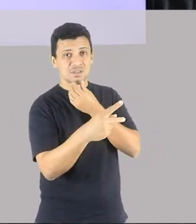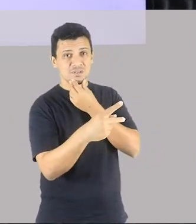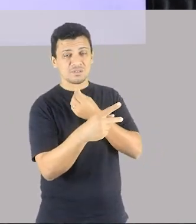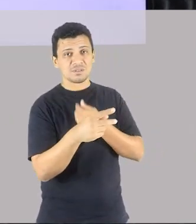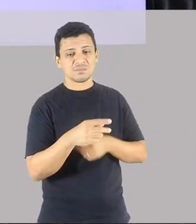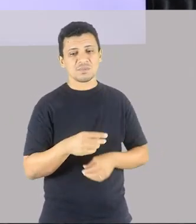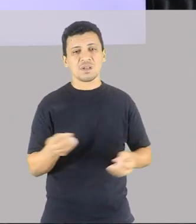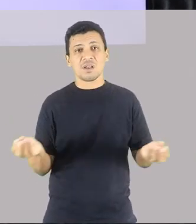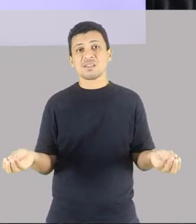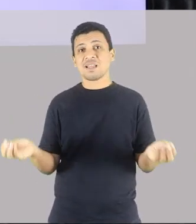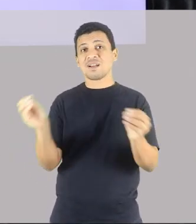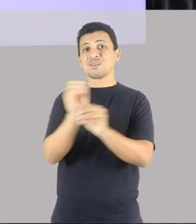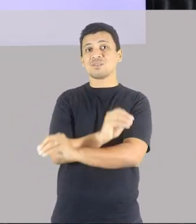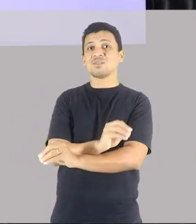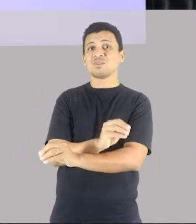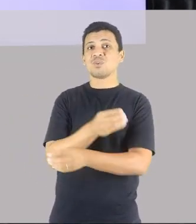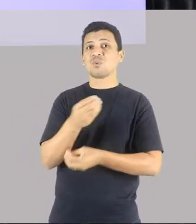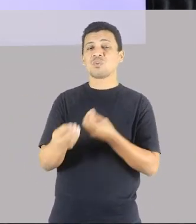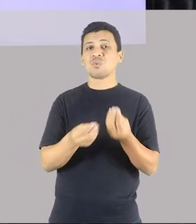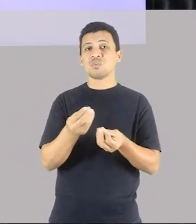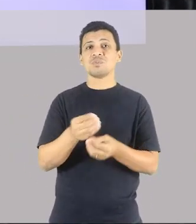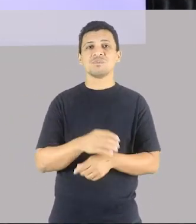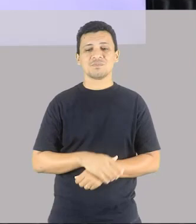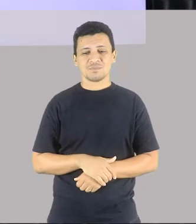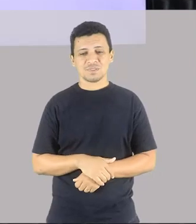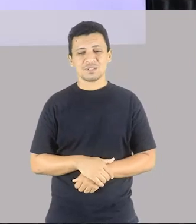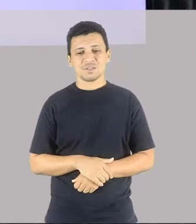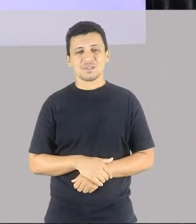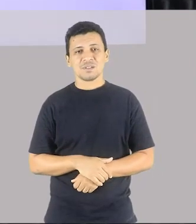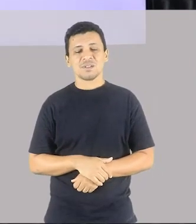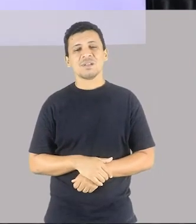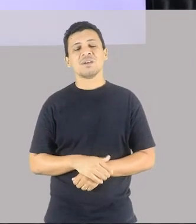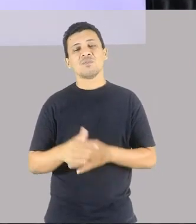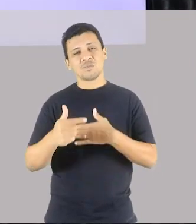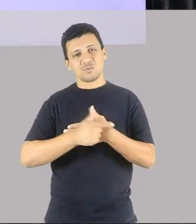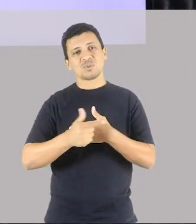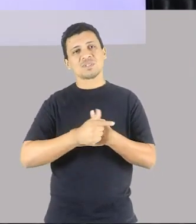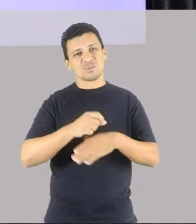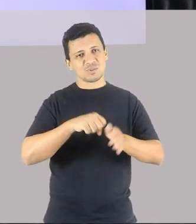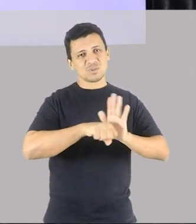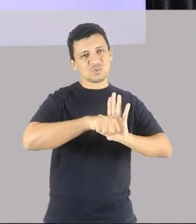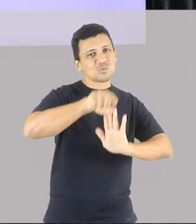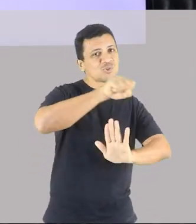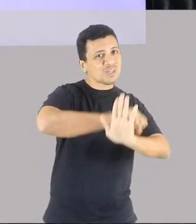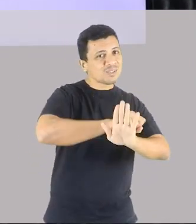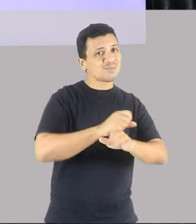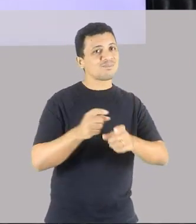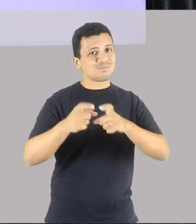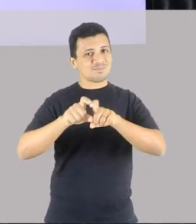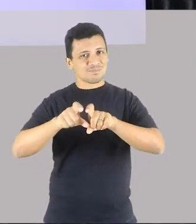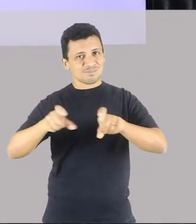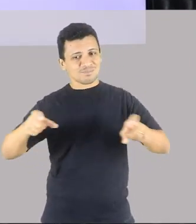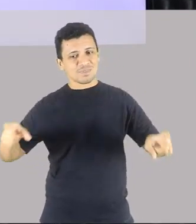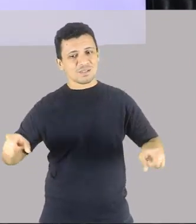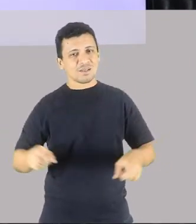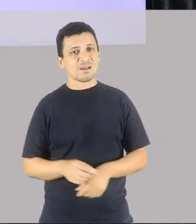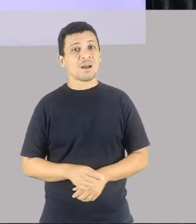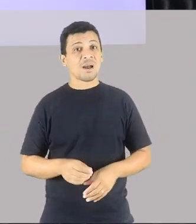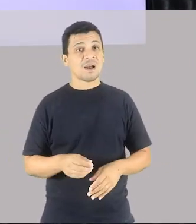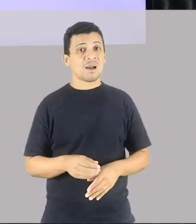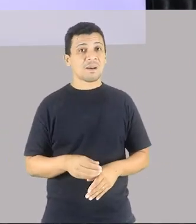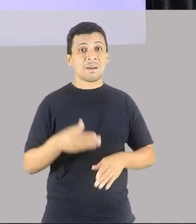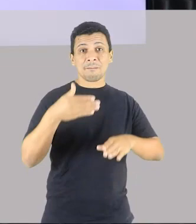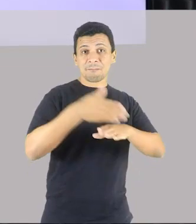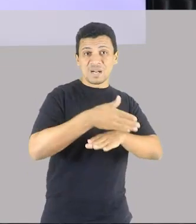direta, a função do termo que está aí destacado é nítida, né? A função de sujeito, né? A participação dele